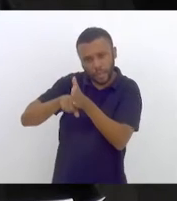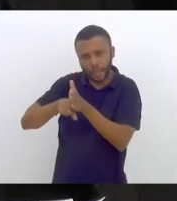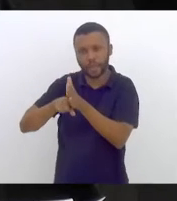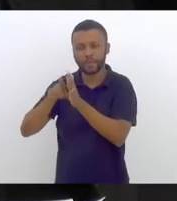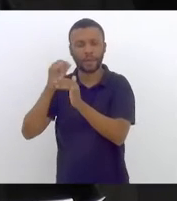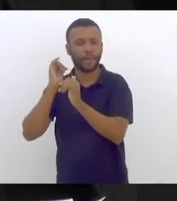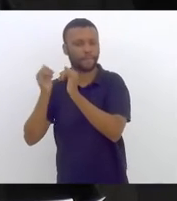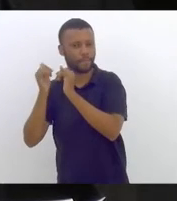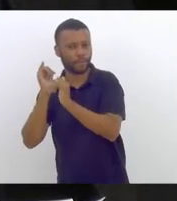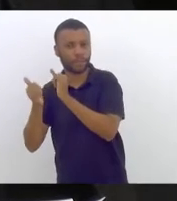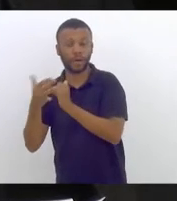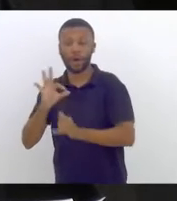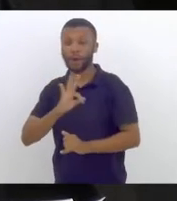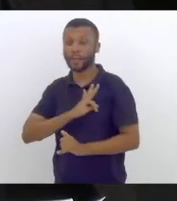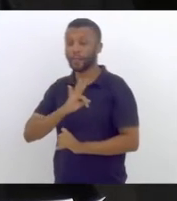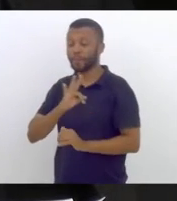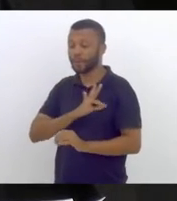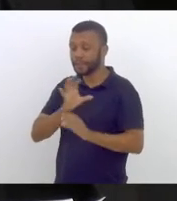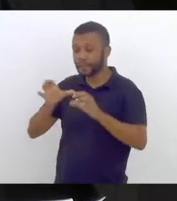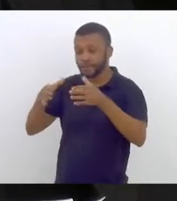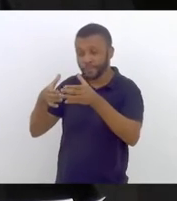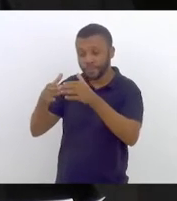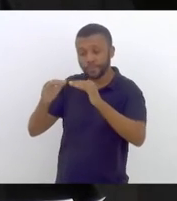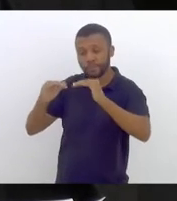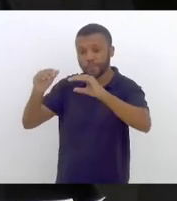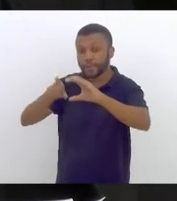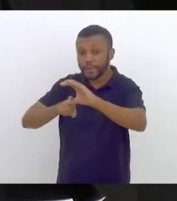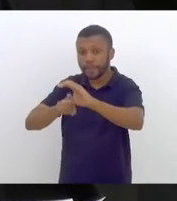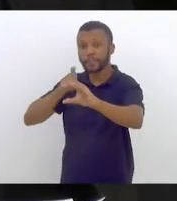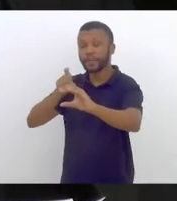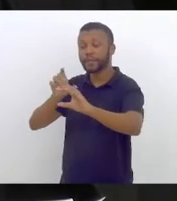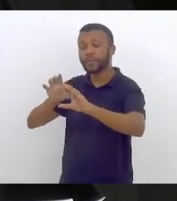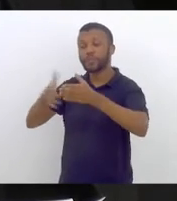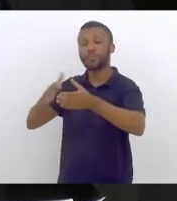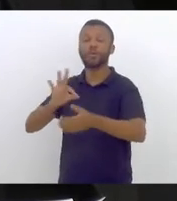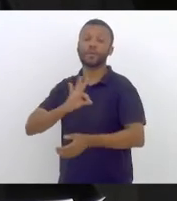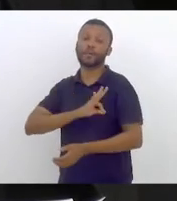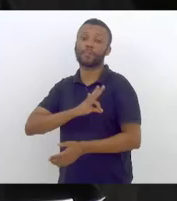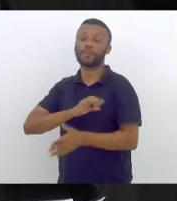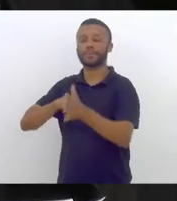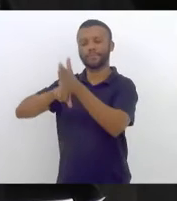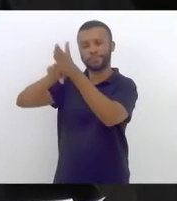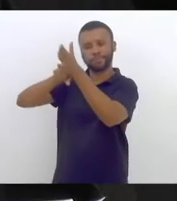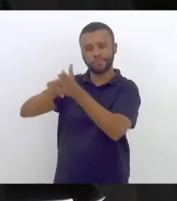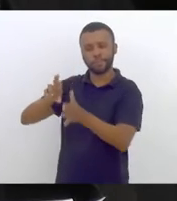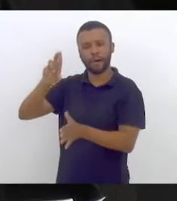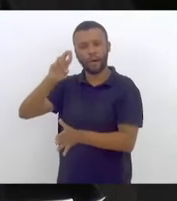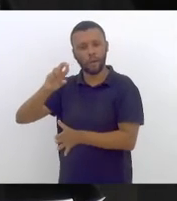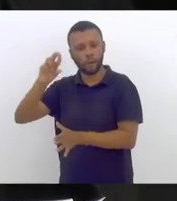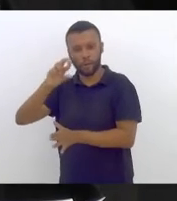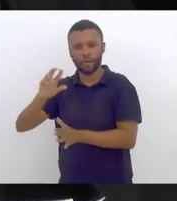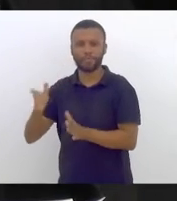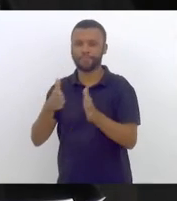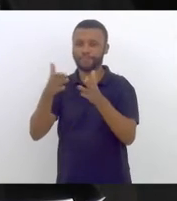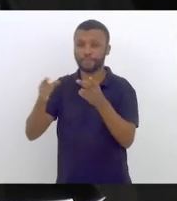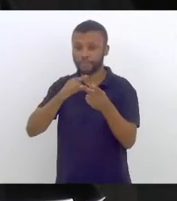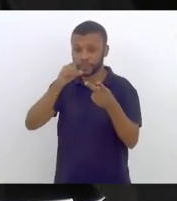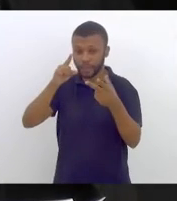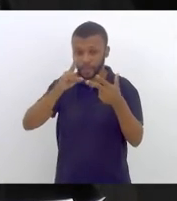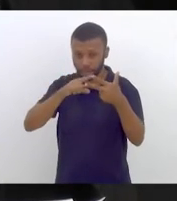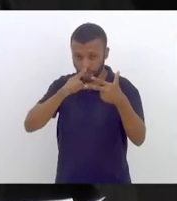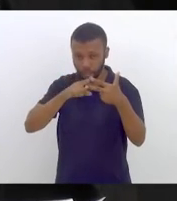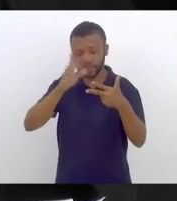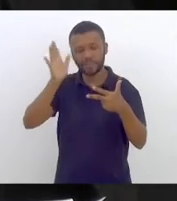informação, na polícia técnica, na independência da polícia técnica, na independência da perícia. Então, eu quero destacar também esse segundo elemento